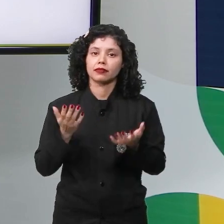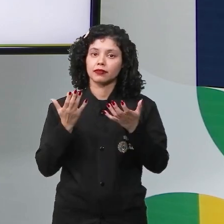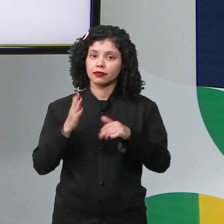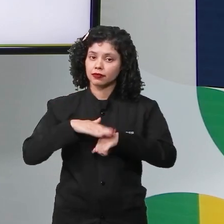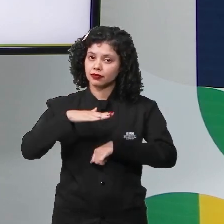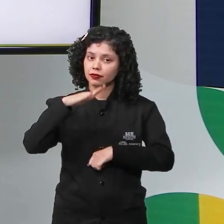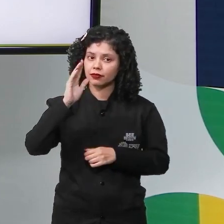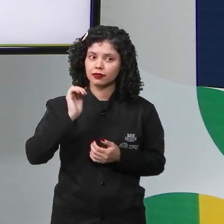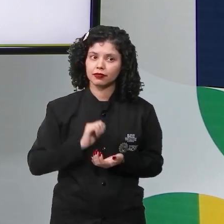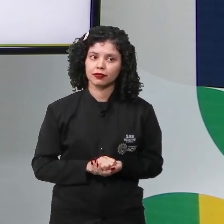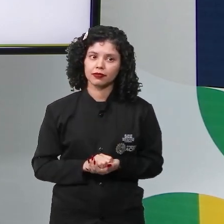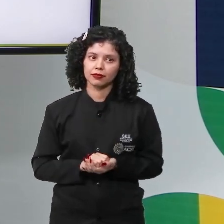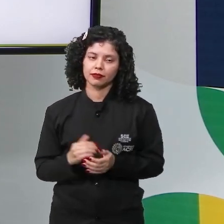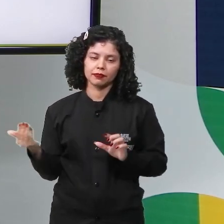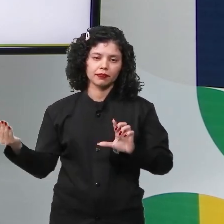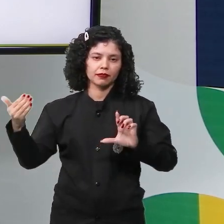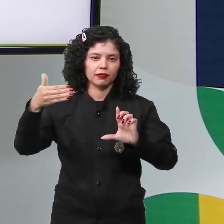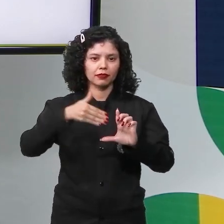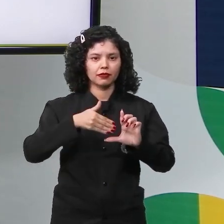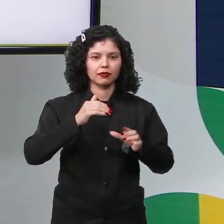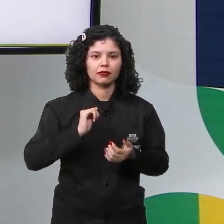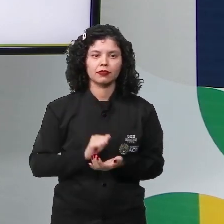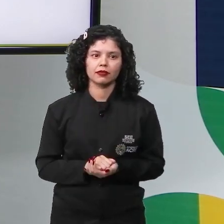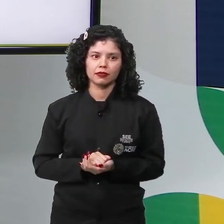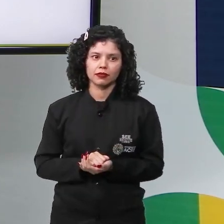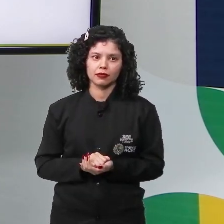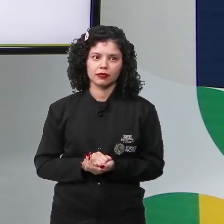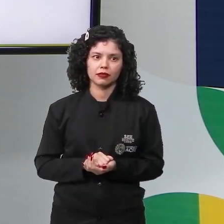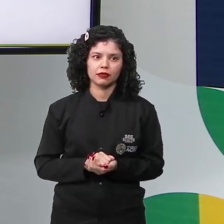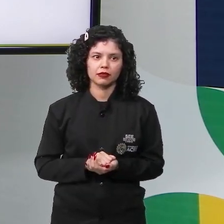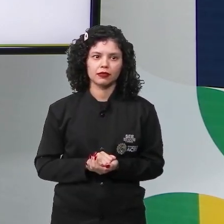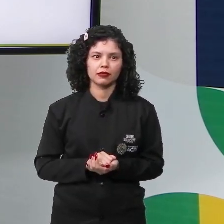aprender um pouco mais? Acesse